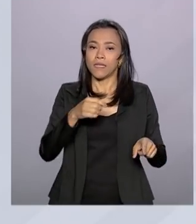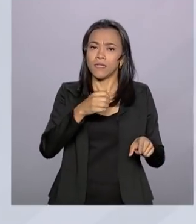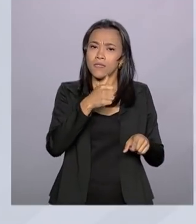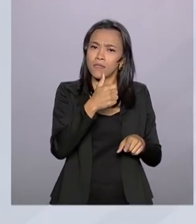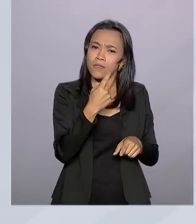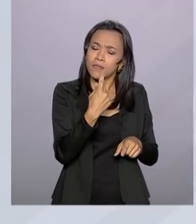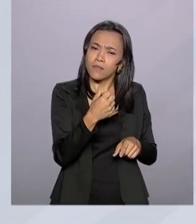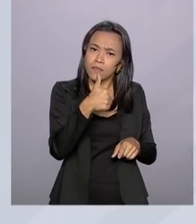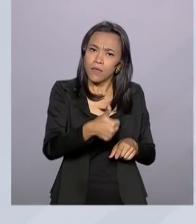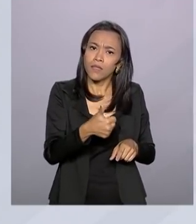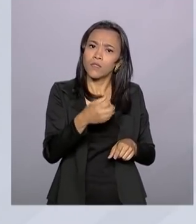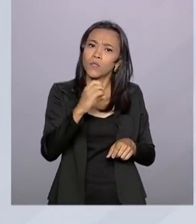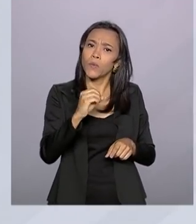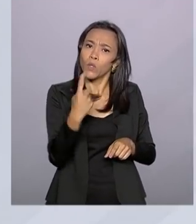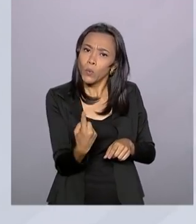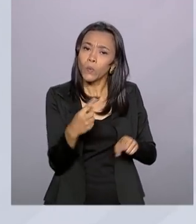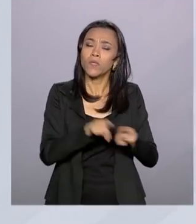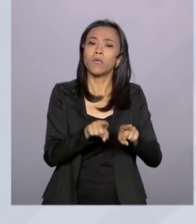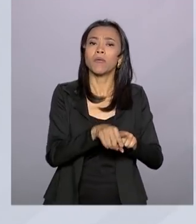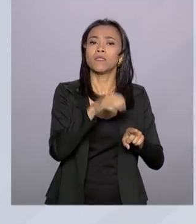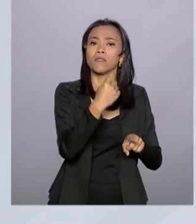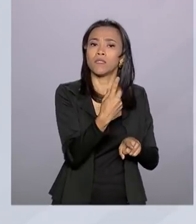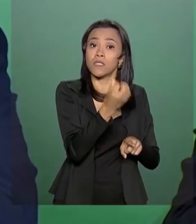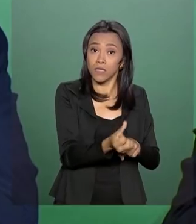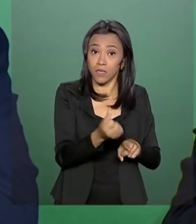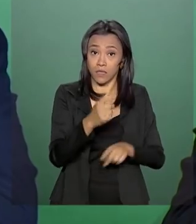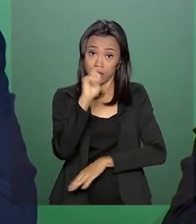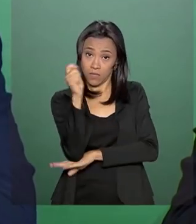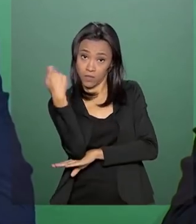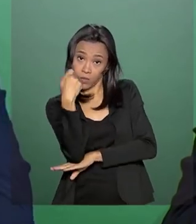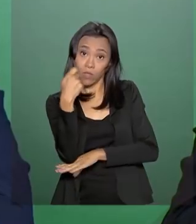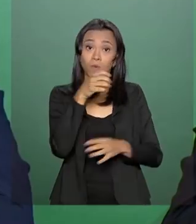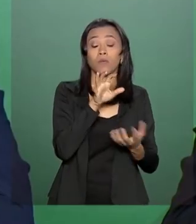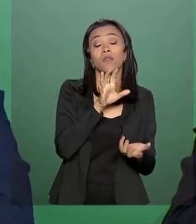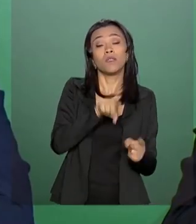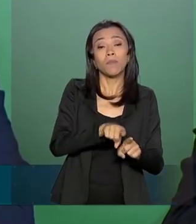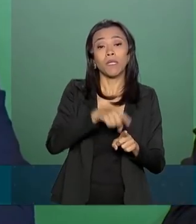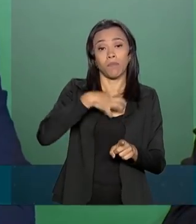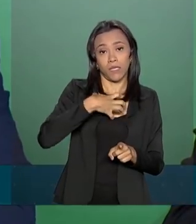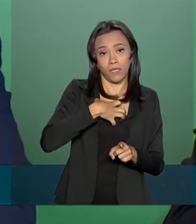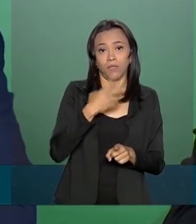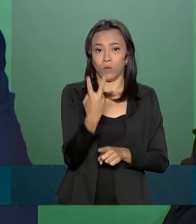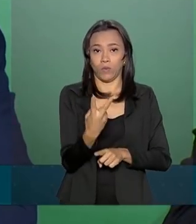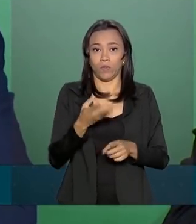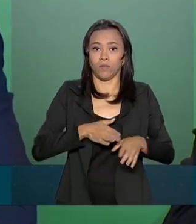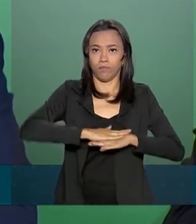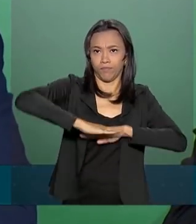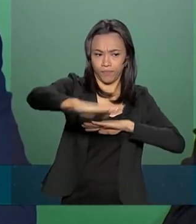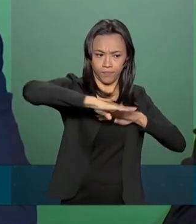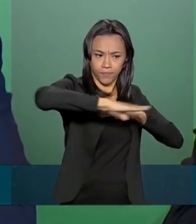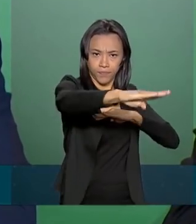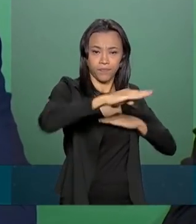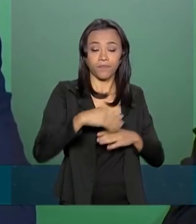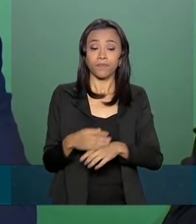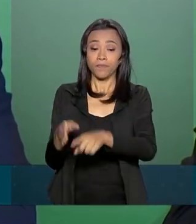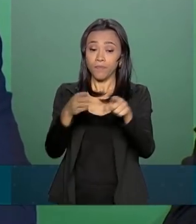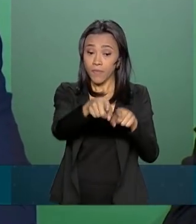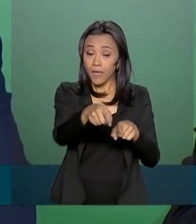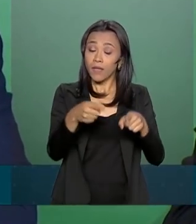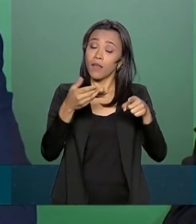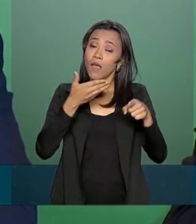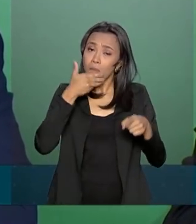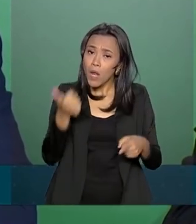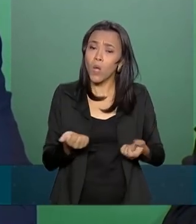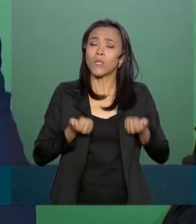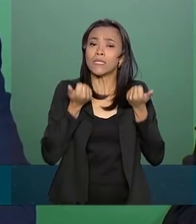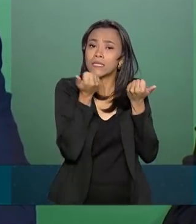na Bahia, e 116, no Rio Grande do Sul. A manutenção de rodovias salva vidas, é importante dar uma condição de via melhor